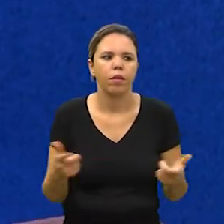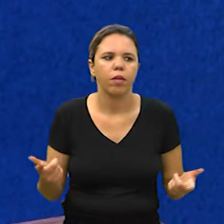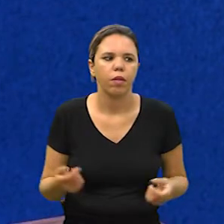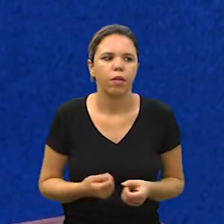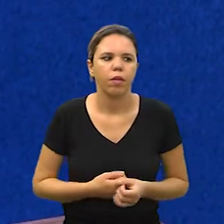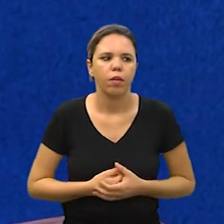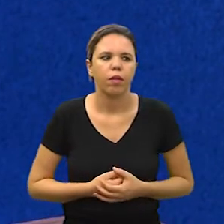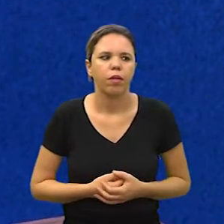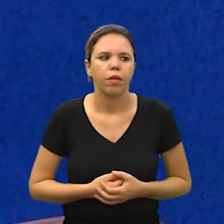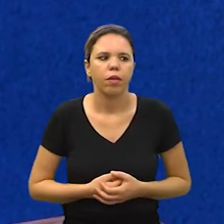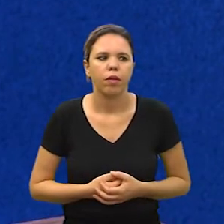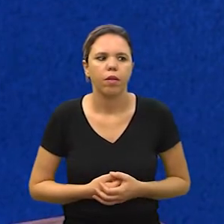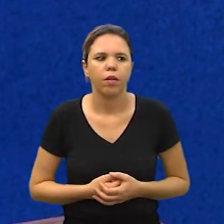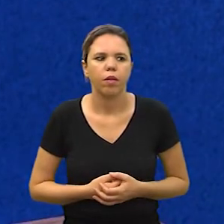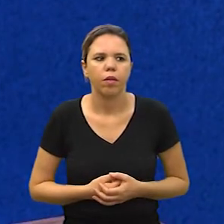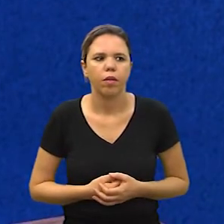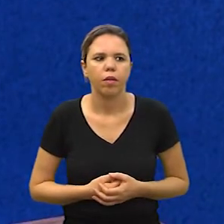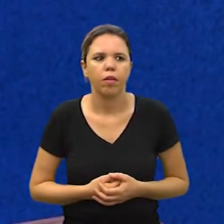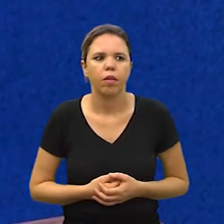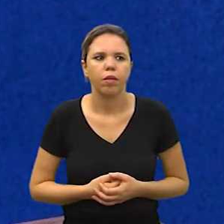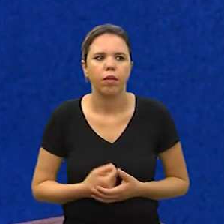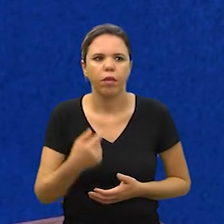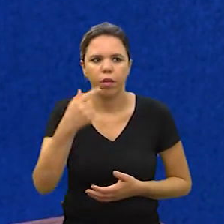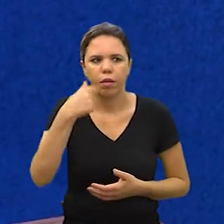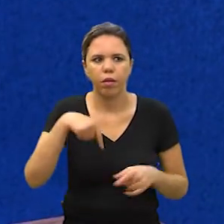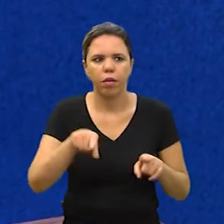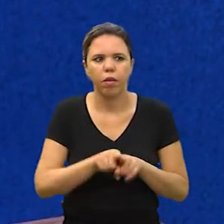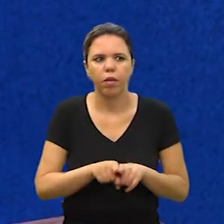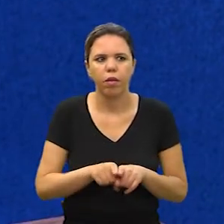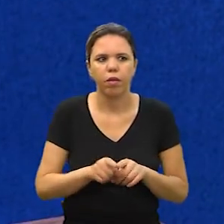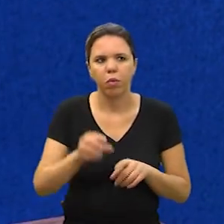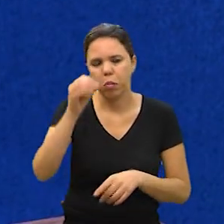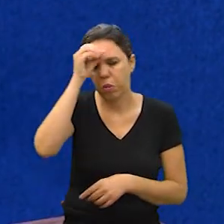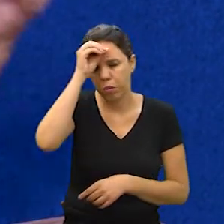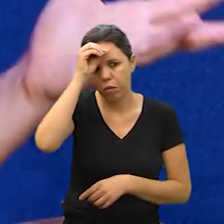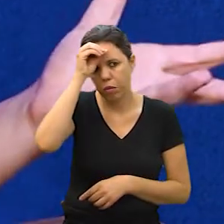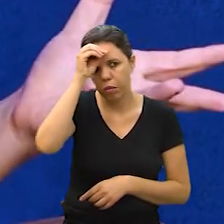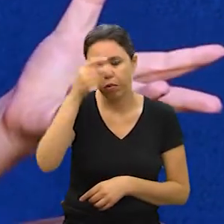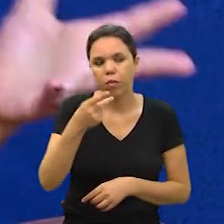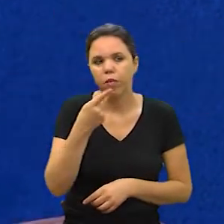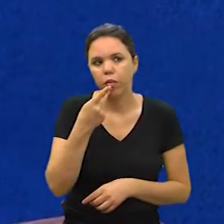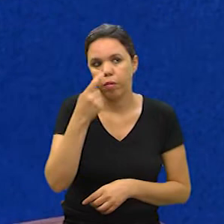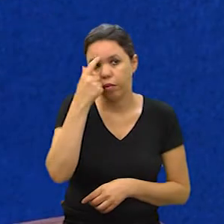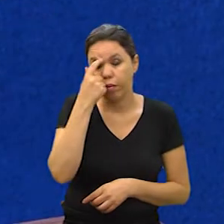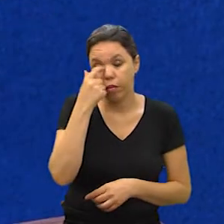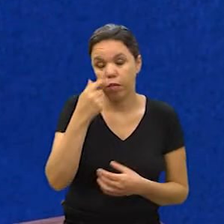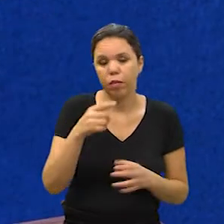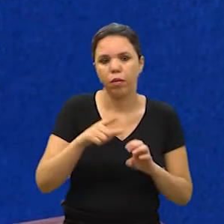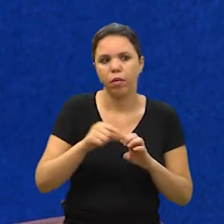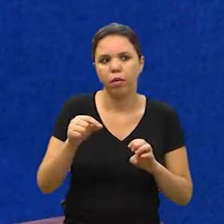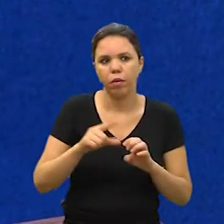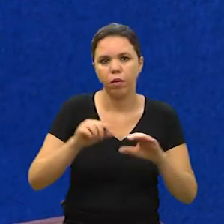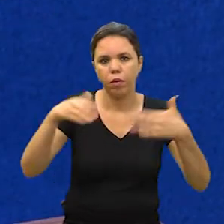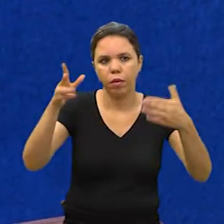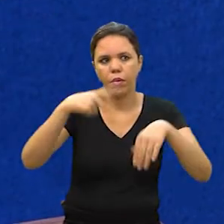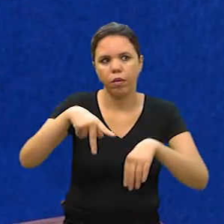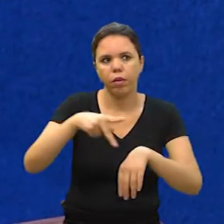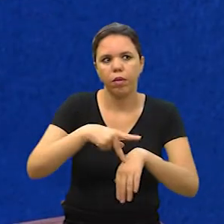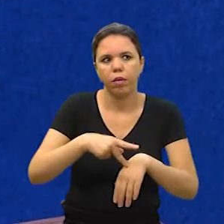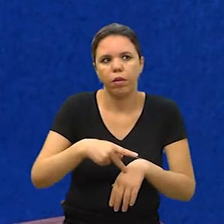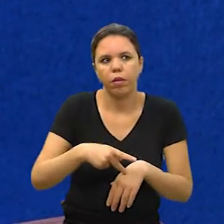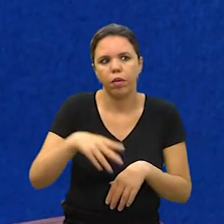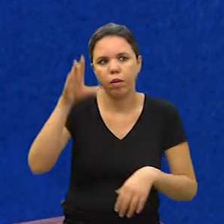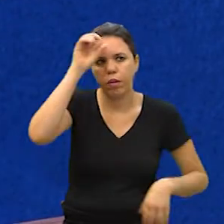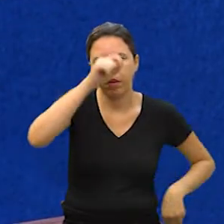pessoas que, né, como eu também sou leiga, quando a gente fala em empreender fora do país e estou